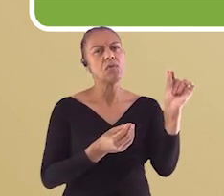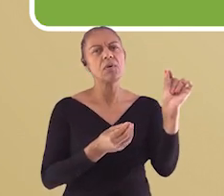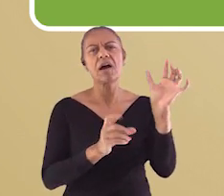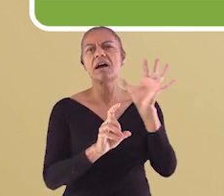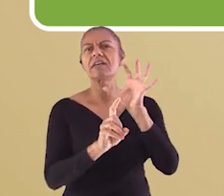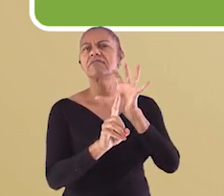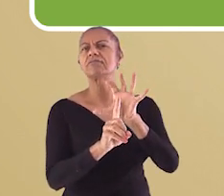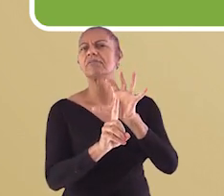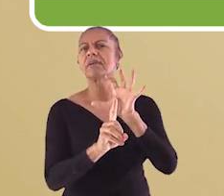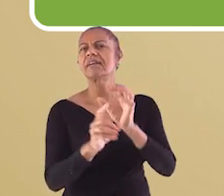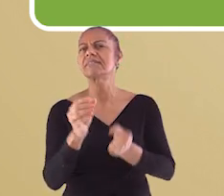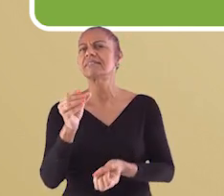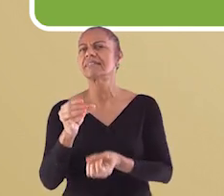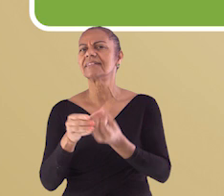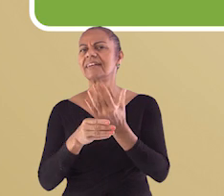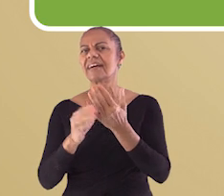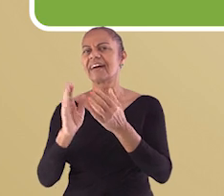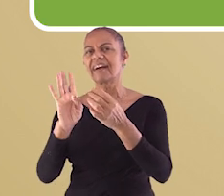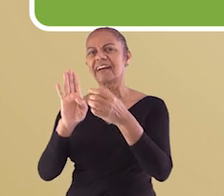pergunta.